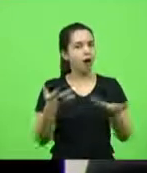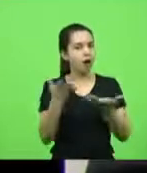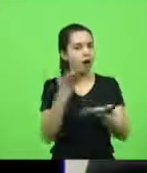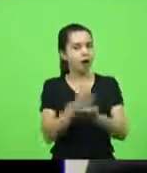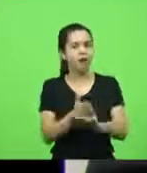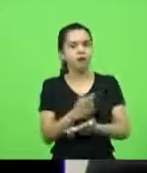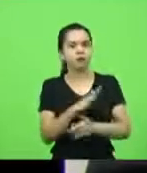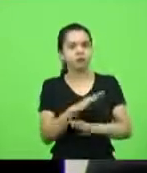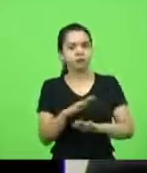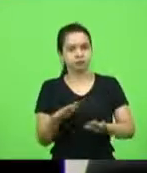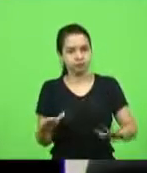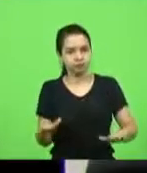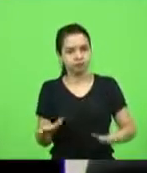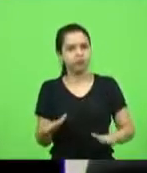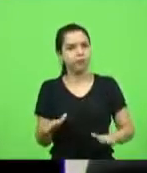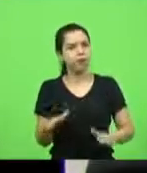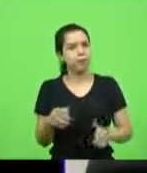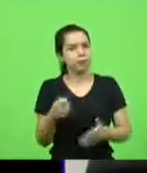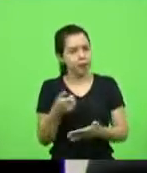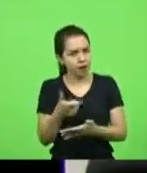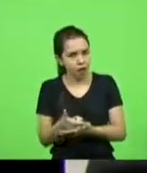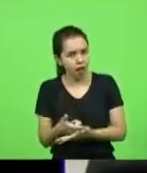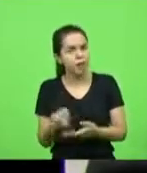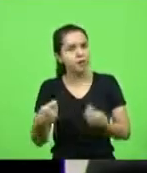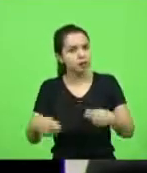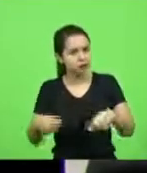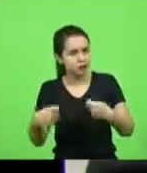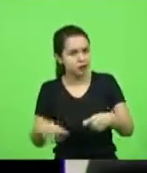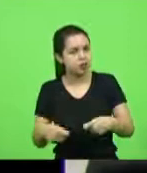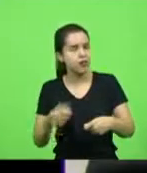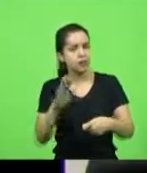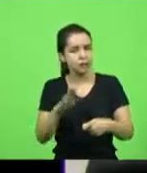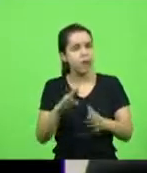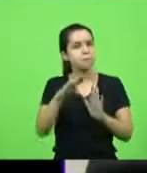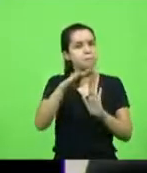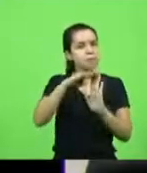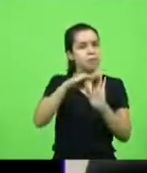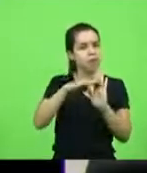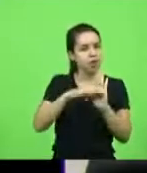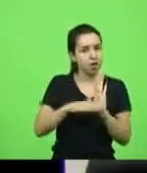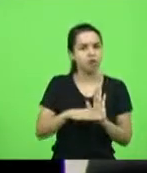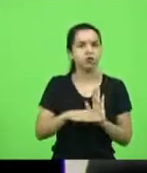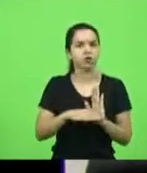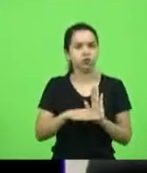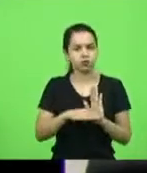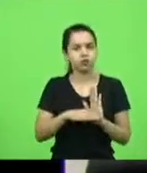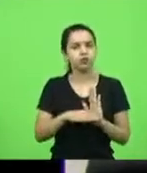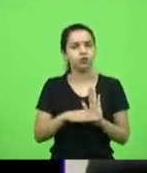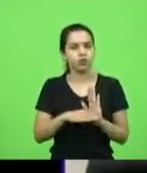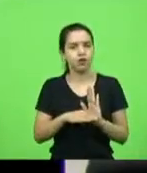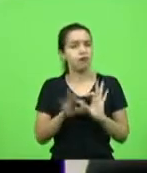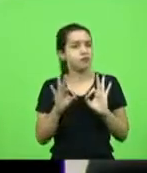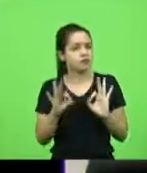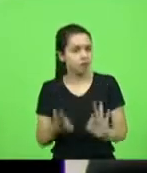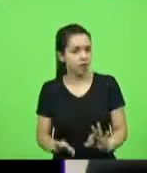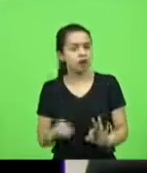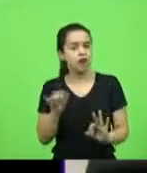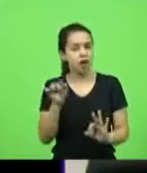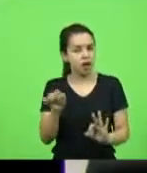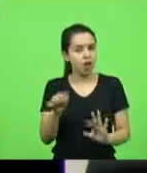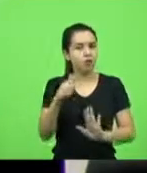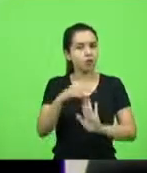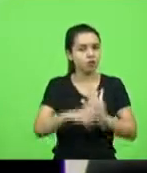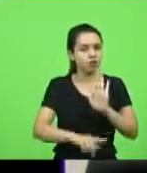realmente que tem que pagar mas tem que pagar bem menos do que vem sendo cobrado Ah e com certeza nesse projeto de lei